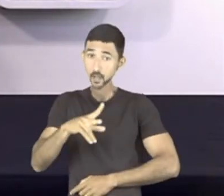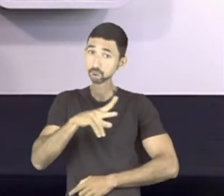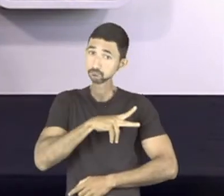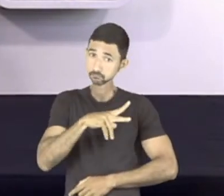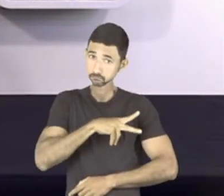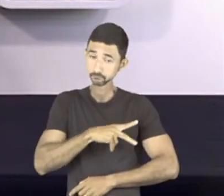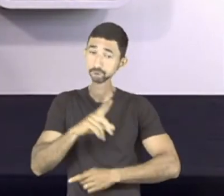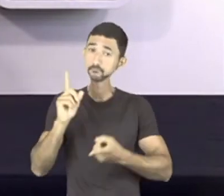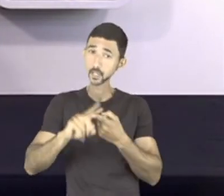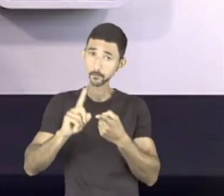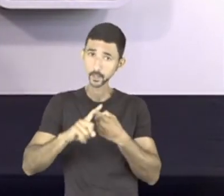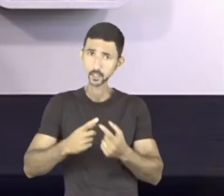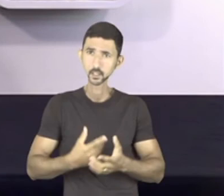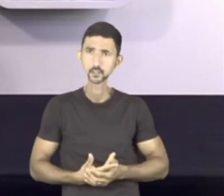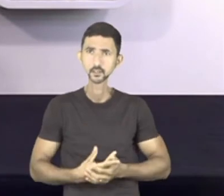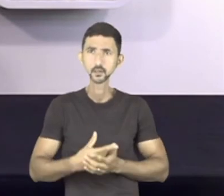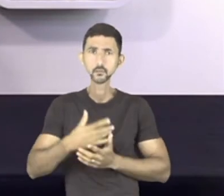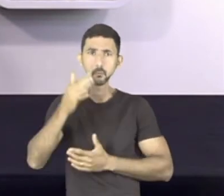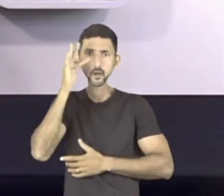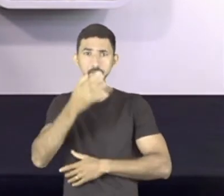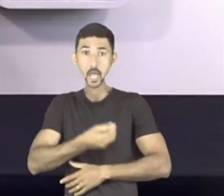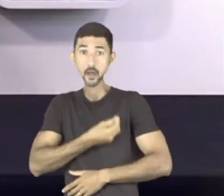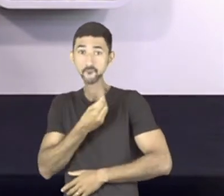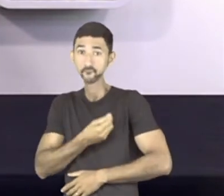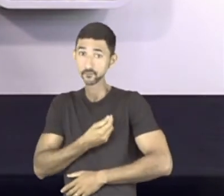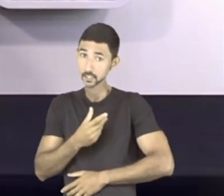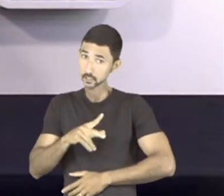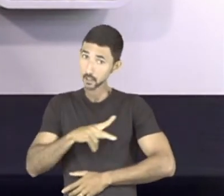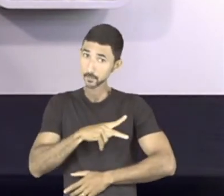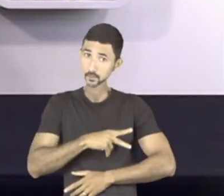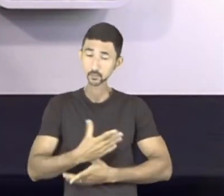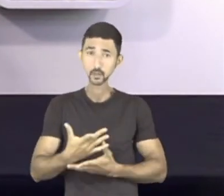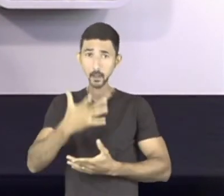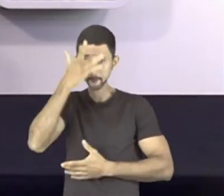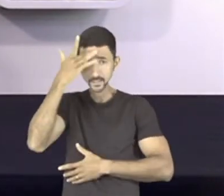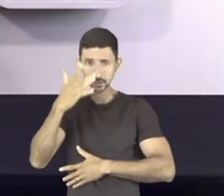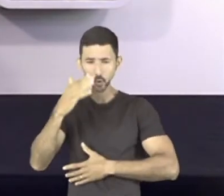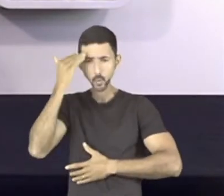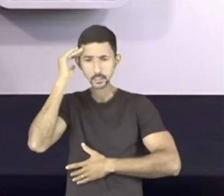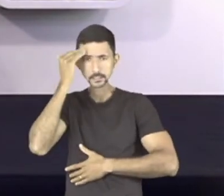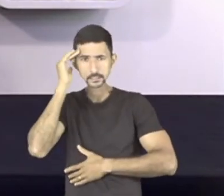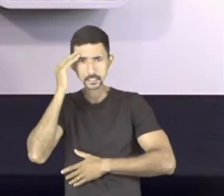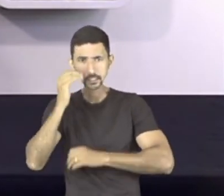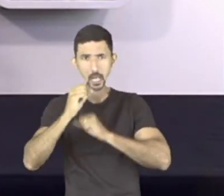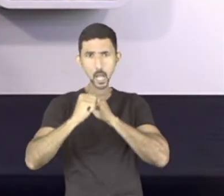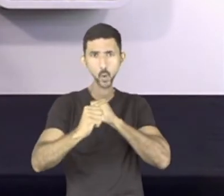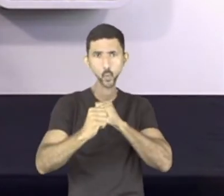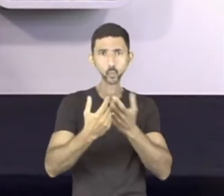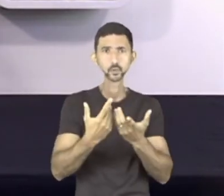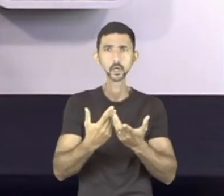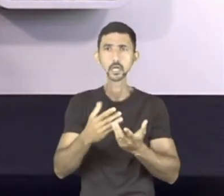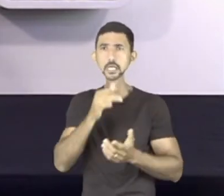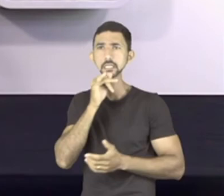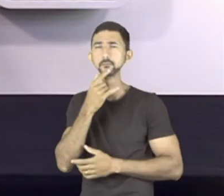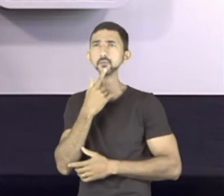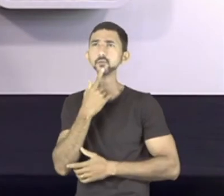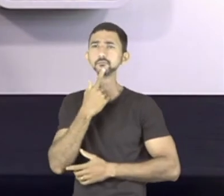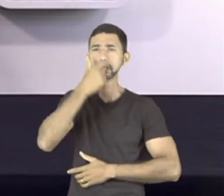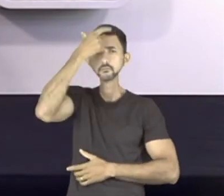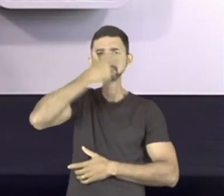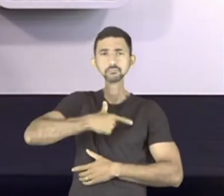pessoal, ou seja, é uma filosofia de vida. Os orientais, eles compreendem as lutas não só